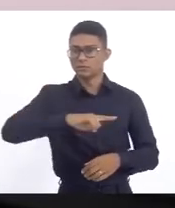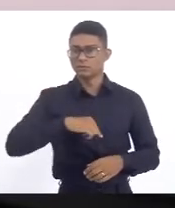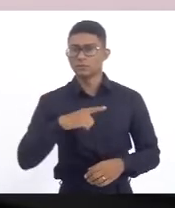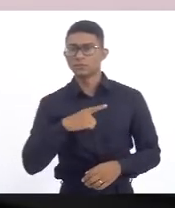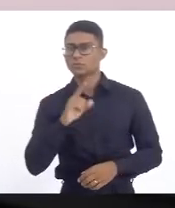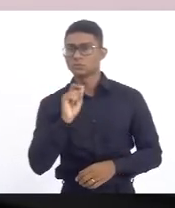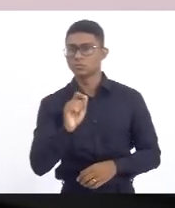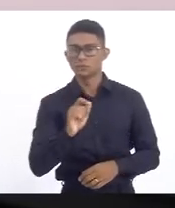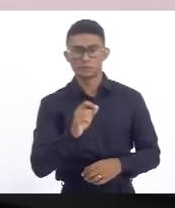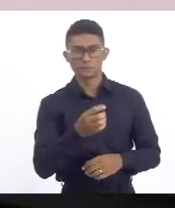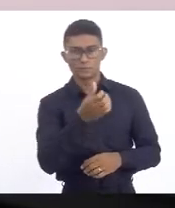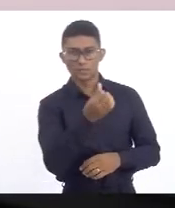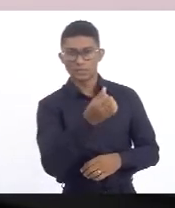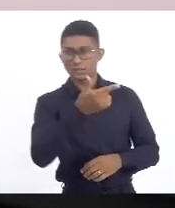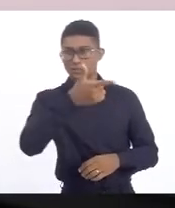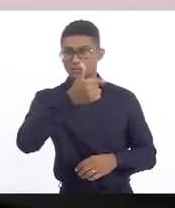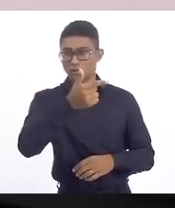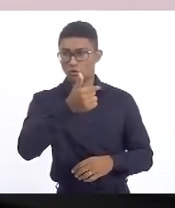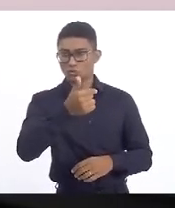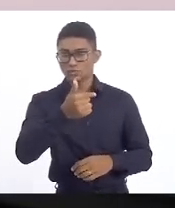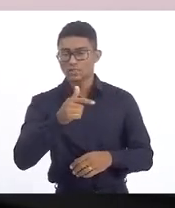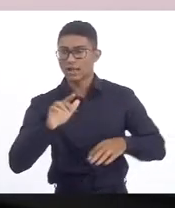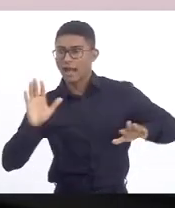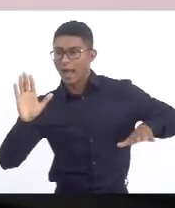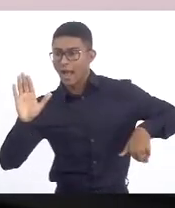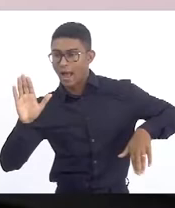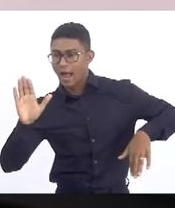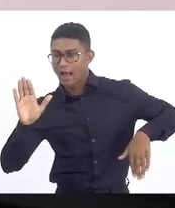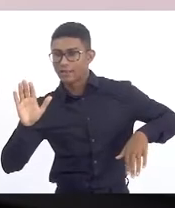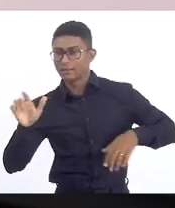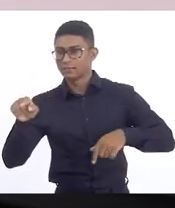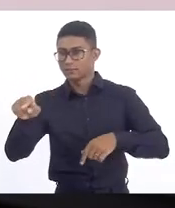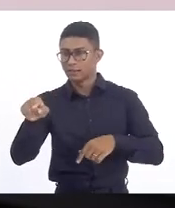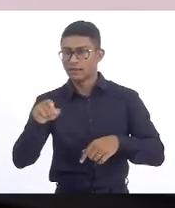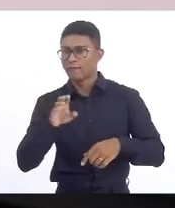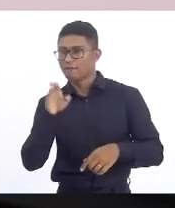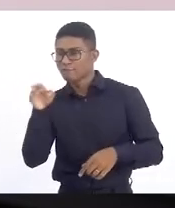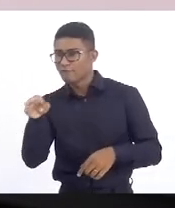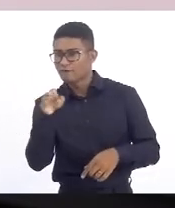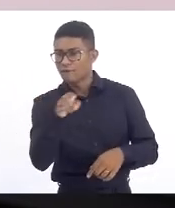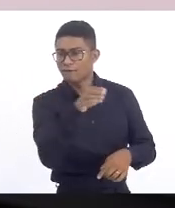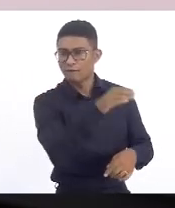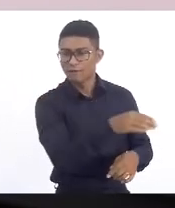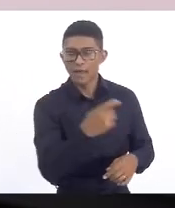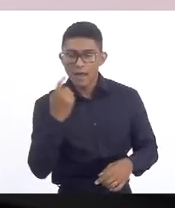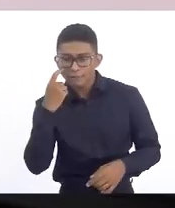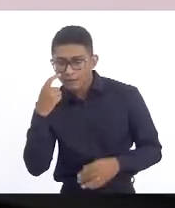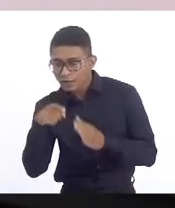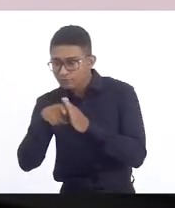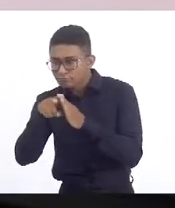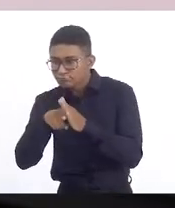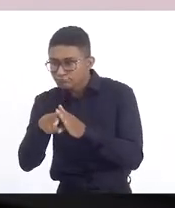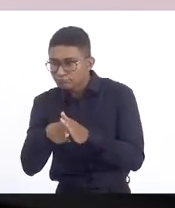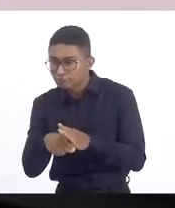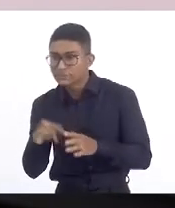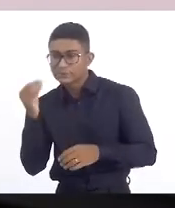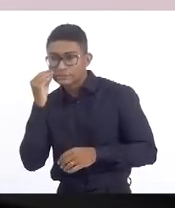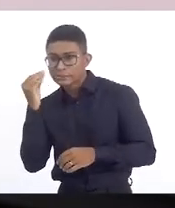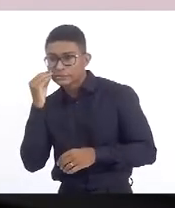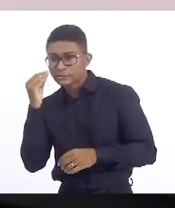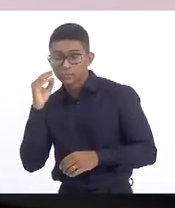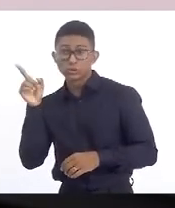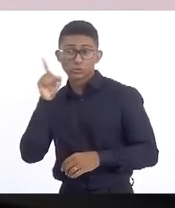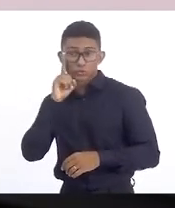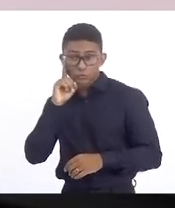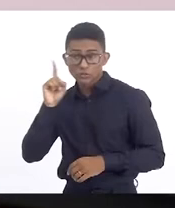612 pontos de água de praias, rios, reservatórios e lagoas em todo o estado do Rio de Janeiro. Significa deslocar a equipe